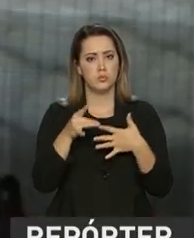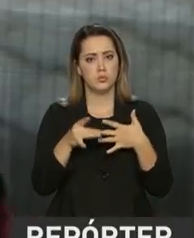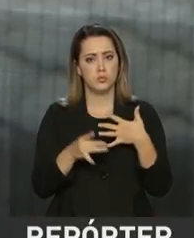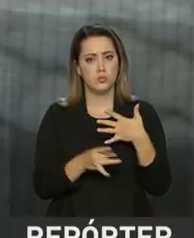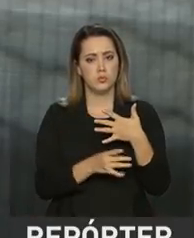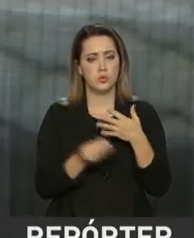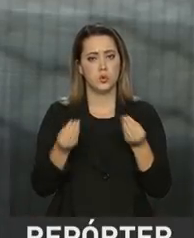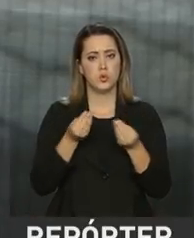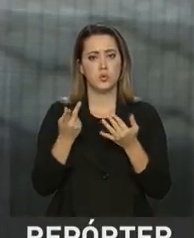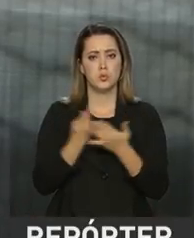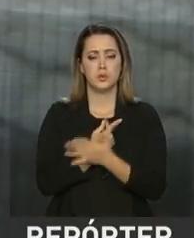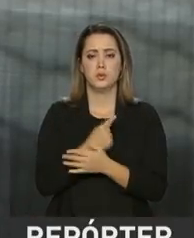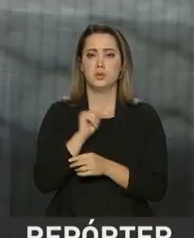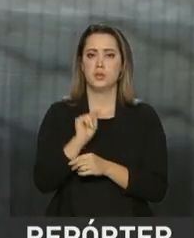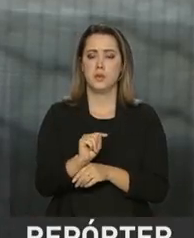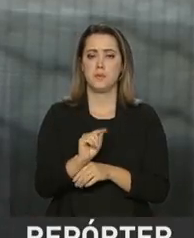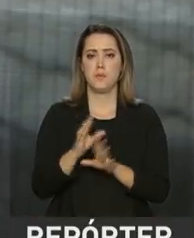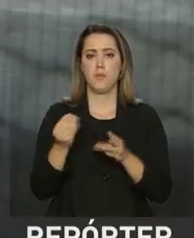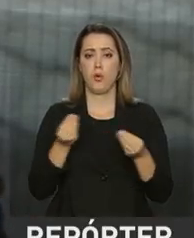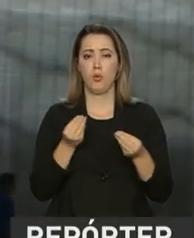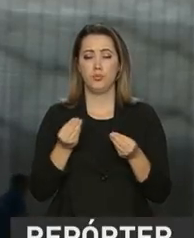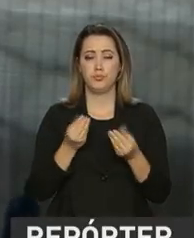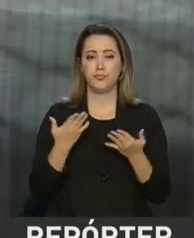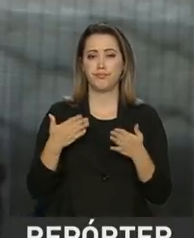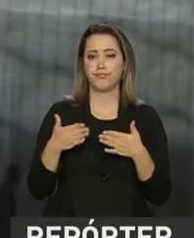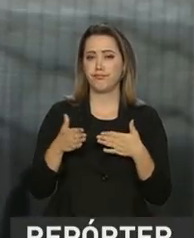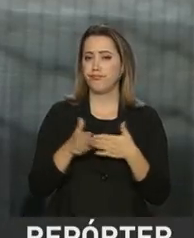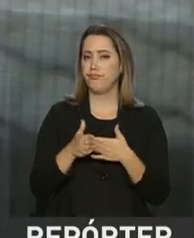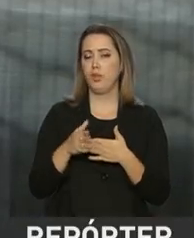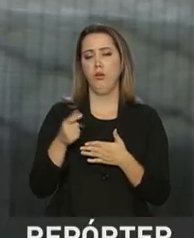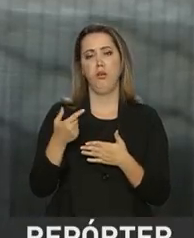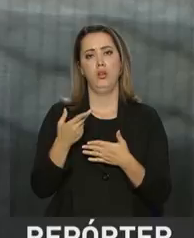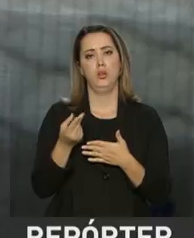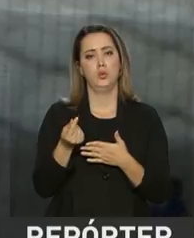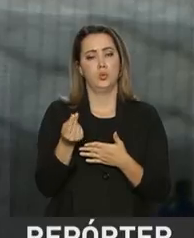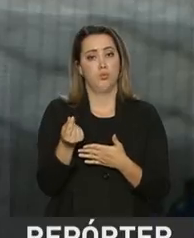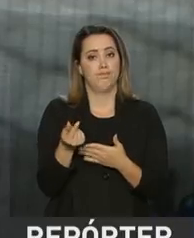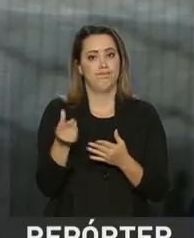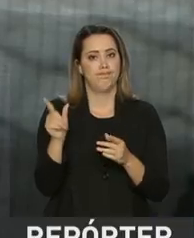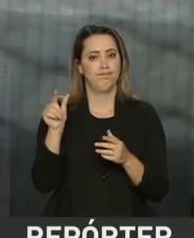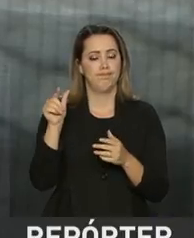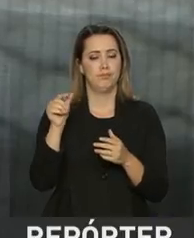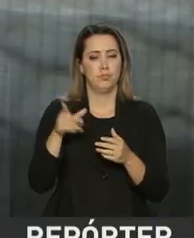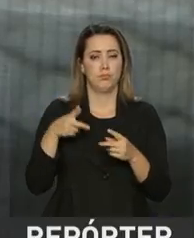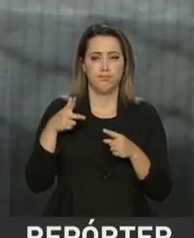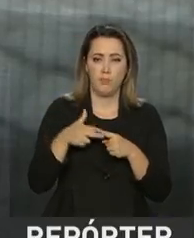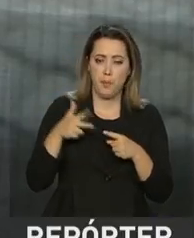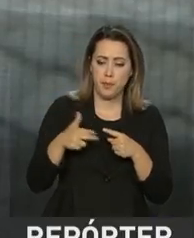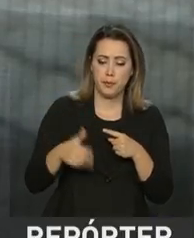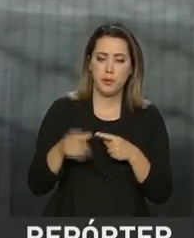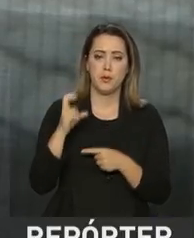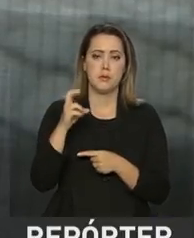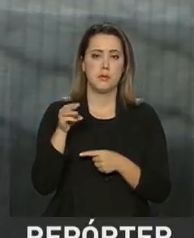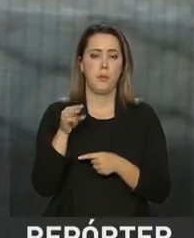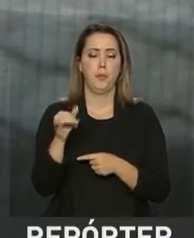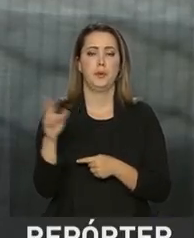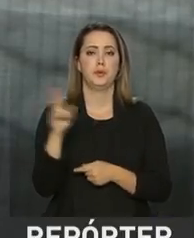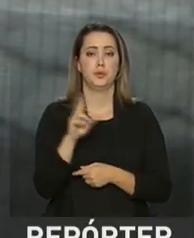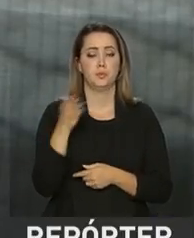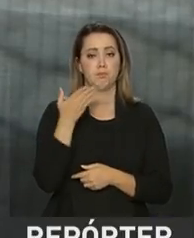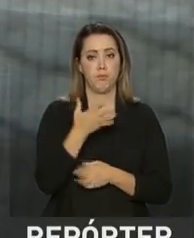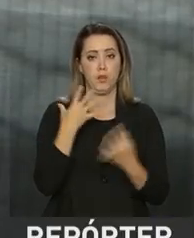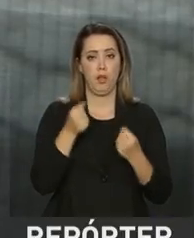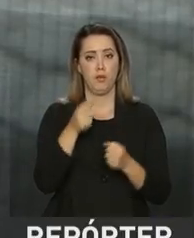ser contingenciadas ou seja congelados esses 5 bilhões e 900 milhões de reais vamos acompanhar agora um